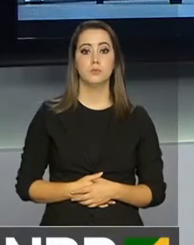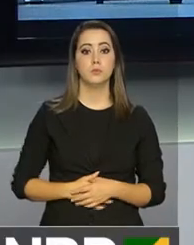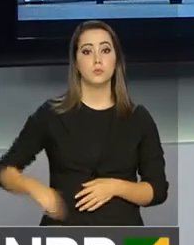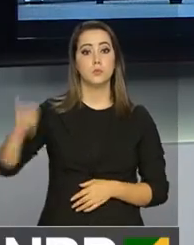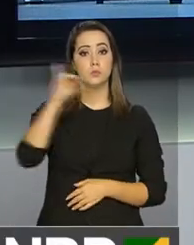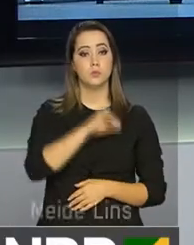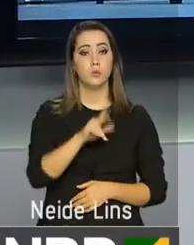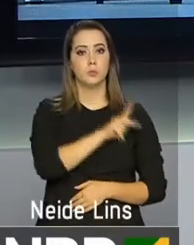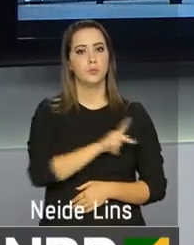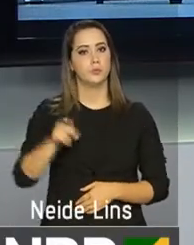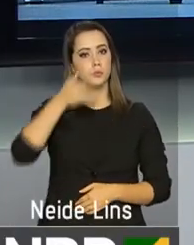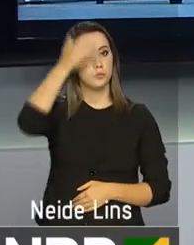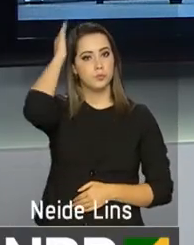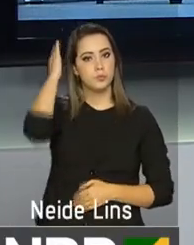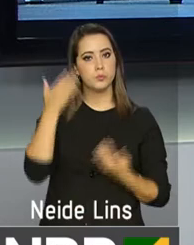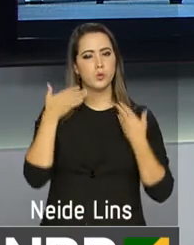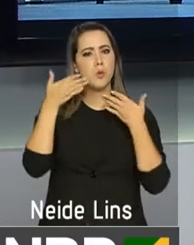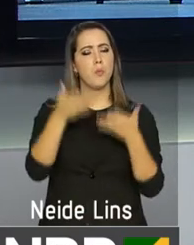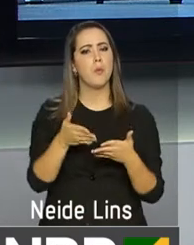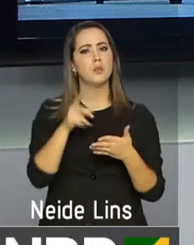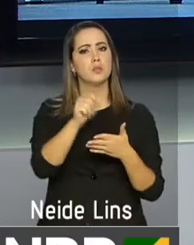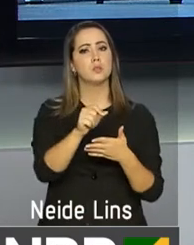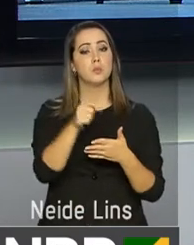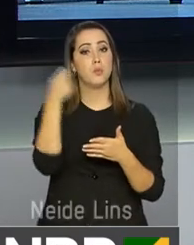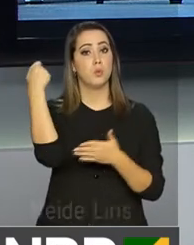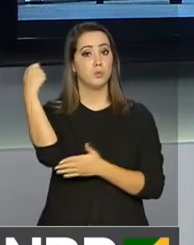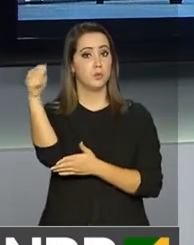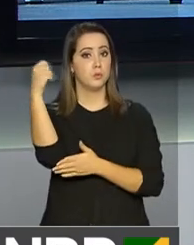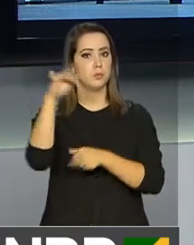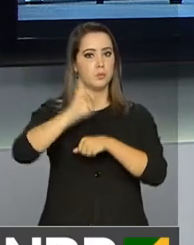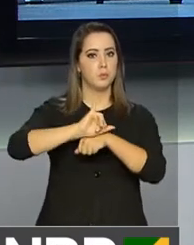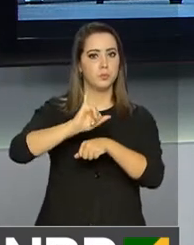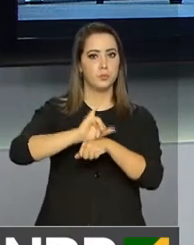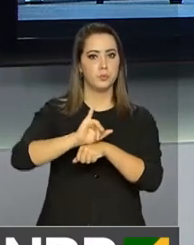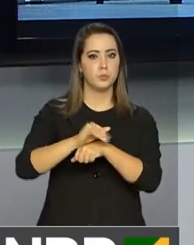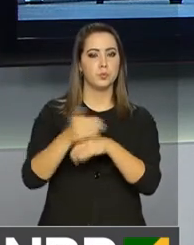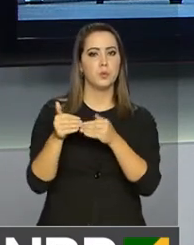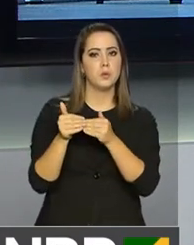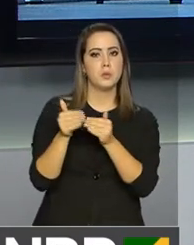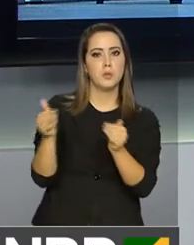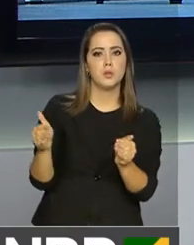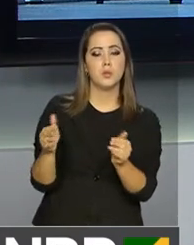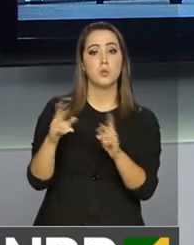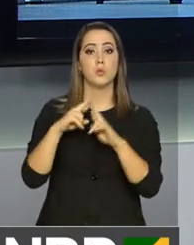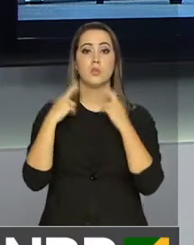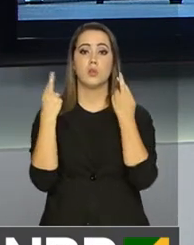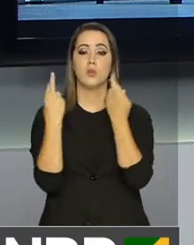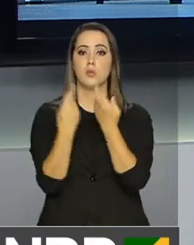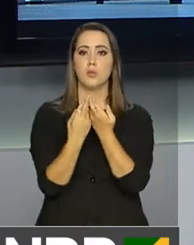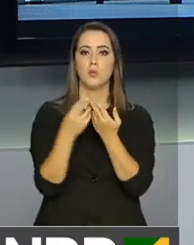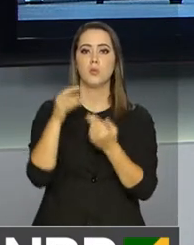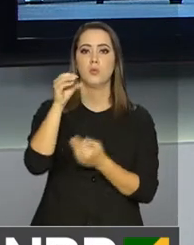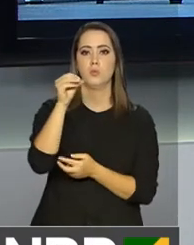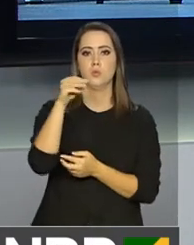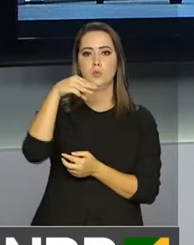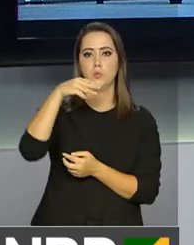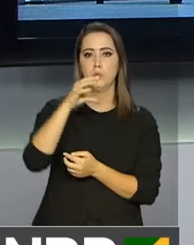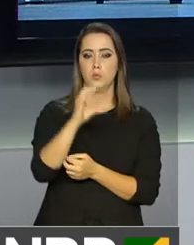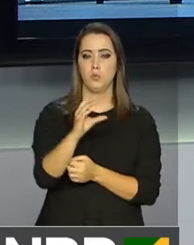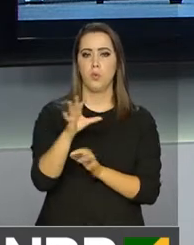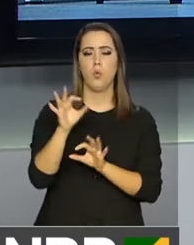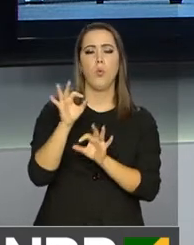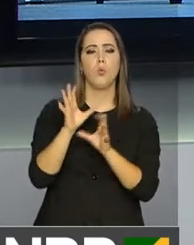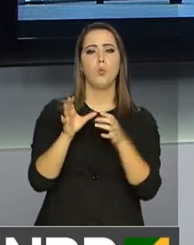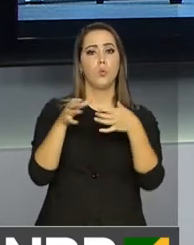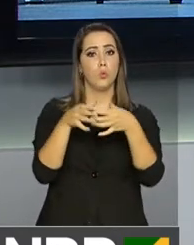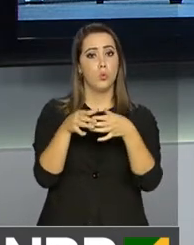Olá! O presidente Michel Temer participou em Buenos Aires, na Argentina, da abertura da reunião ministerial da OMC, Organização